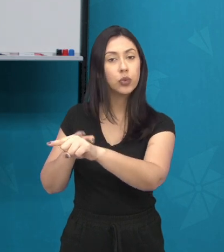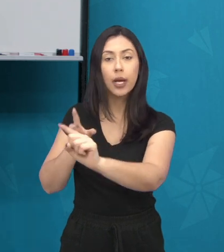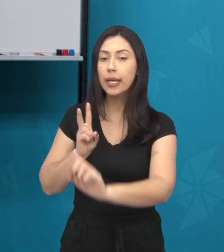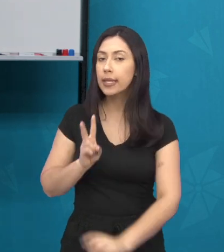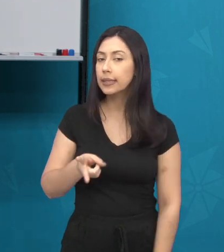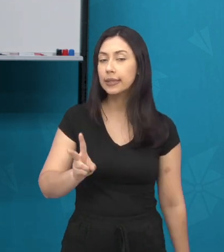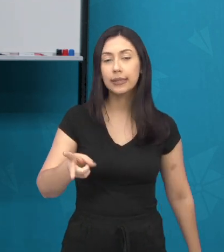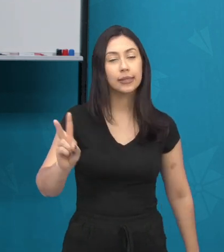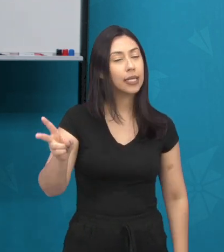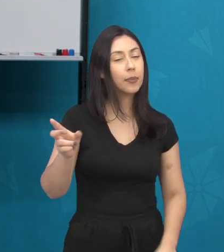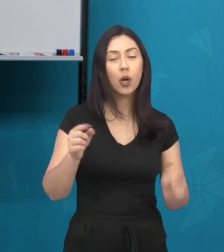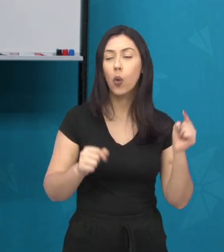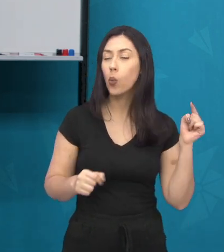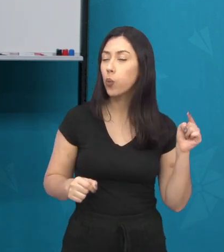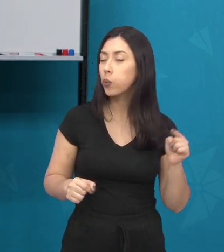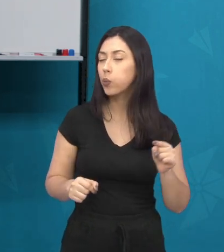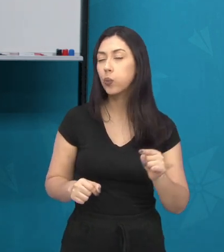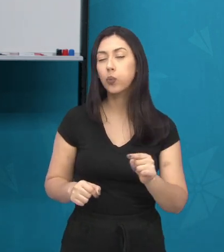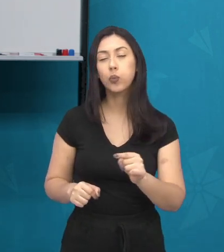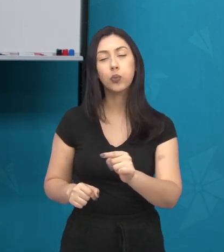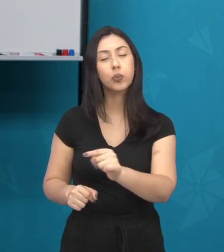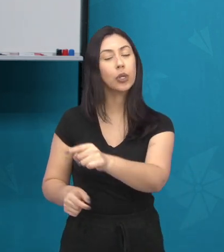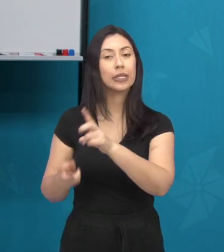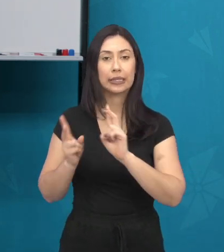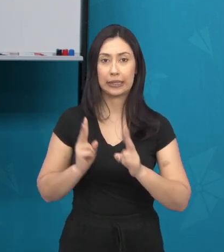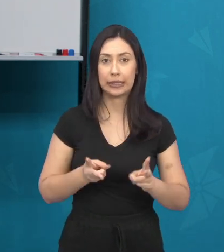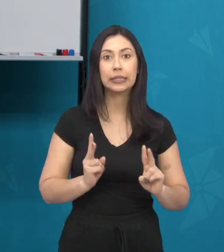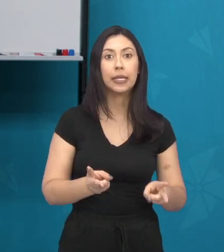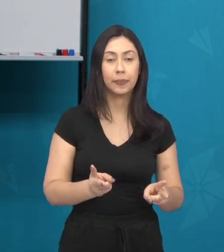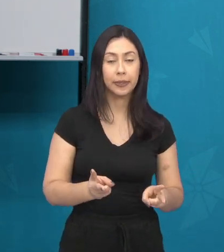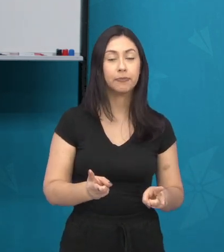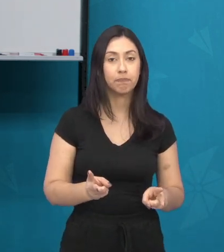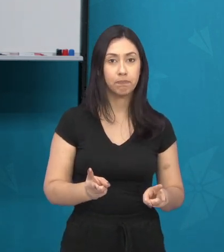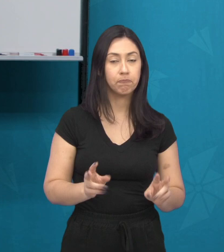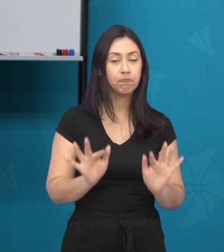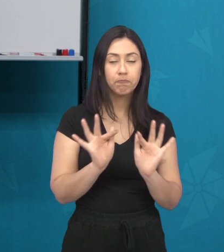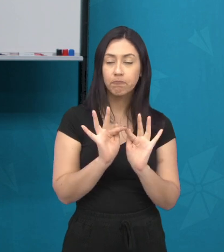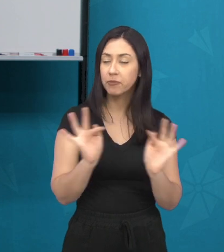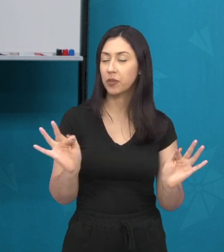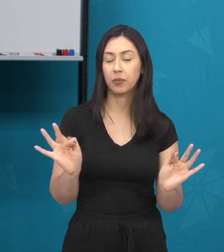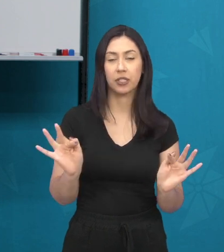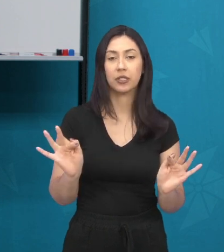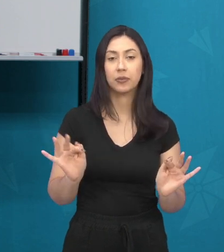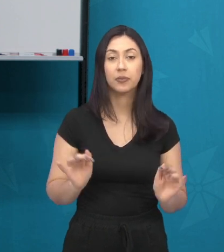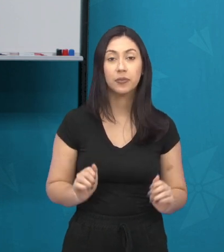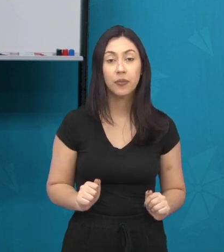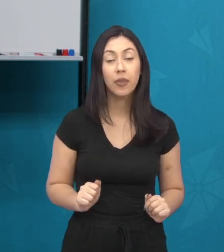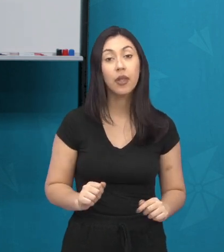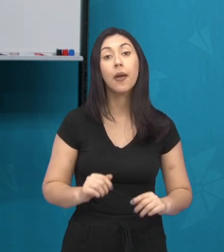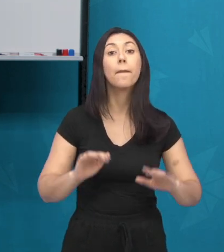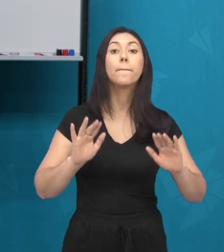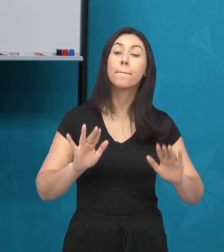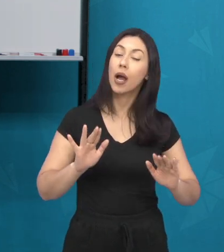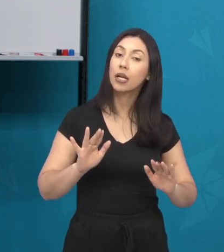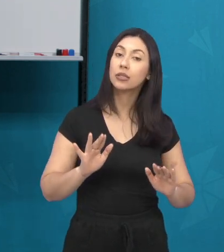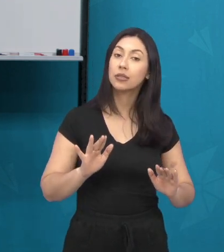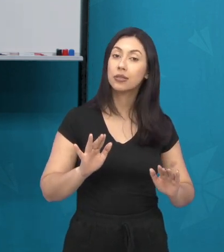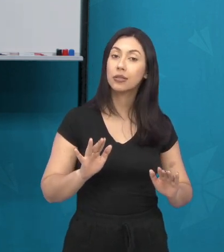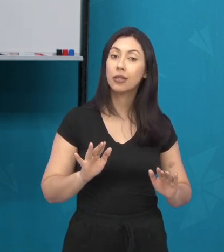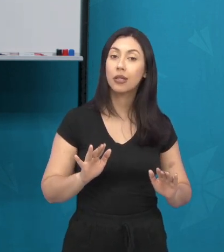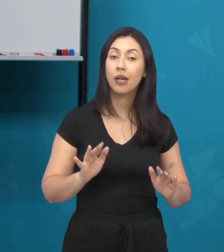sempre ao infinito e além beleza simples assim só que as provas elas